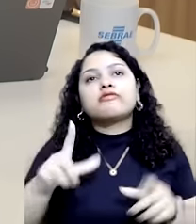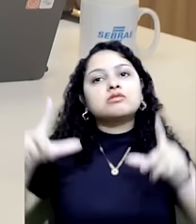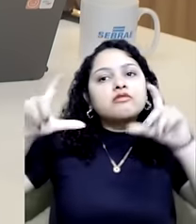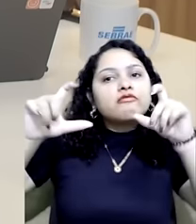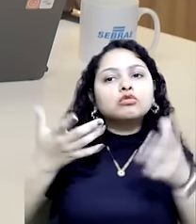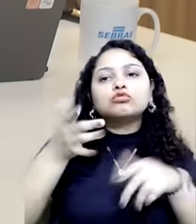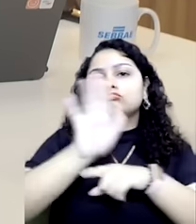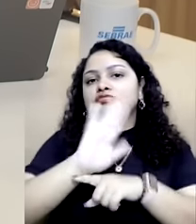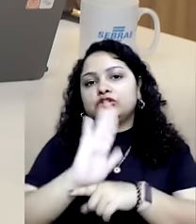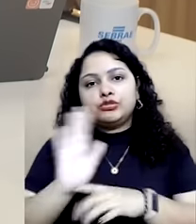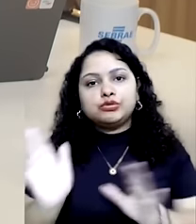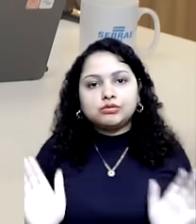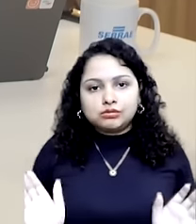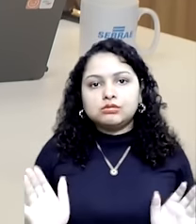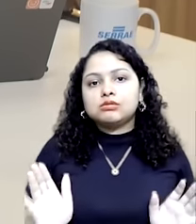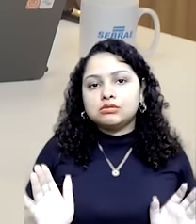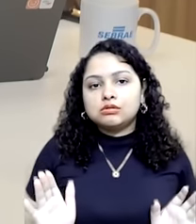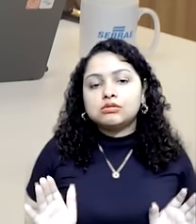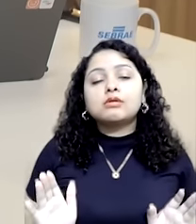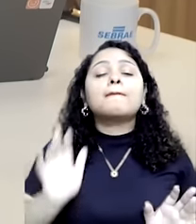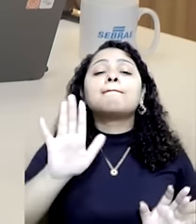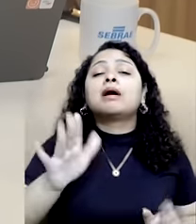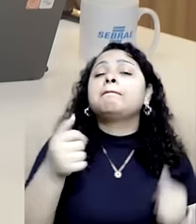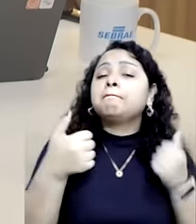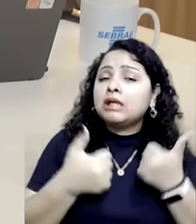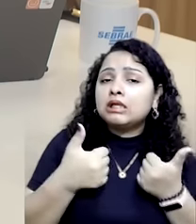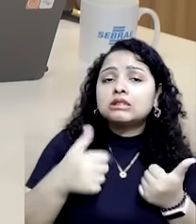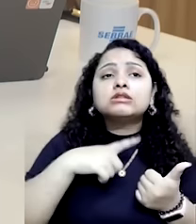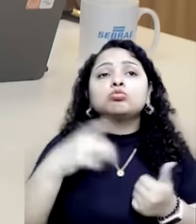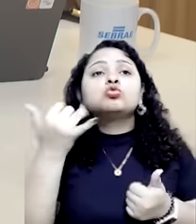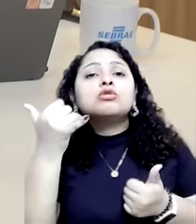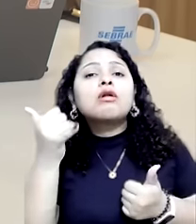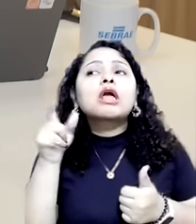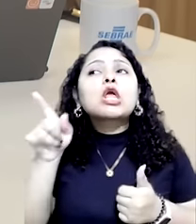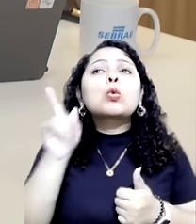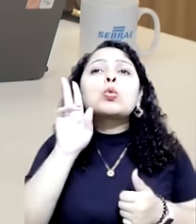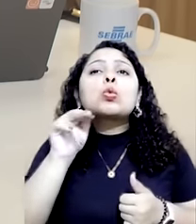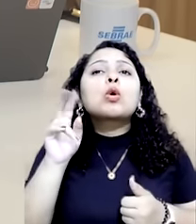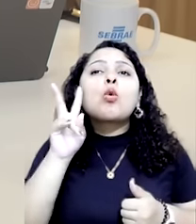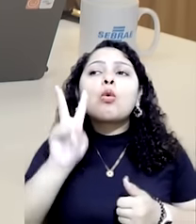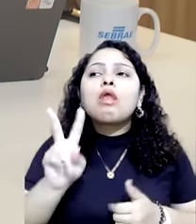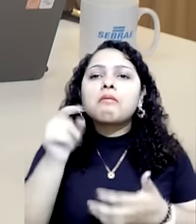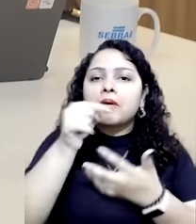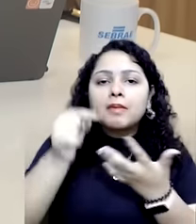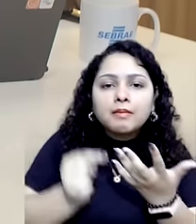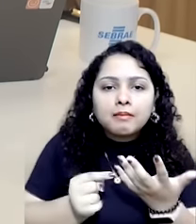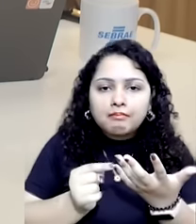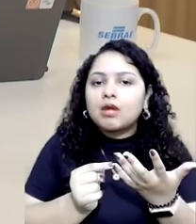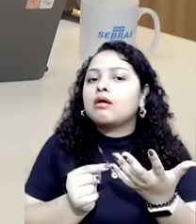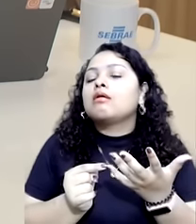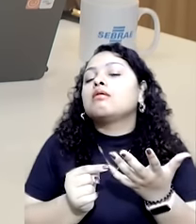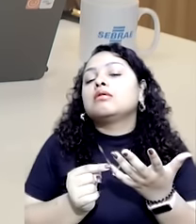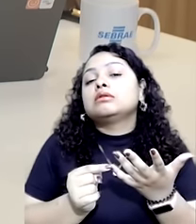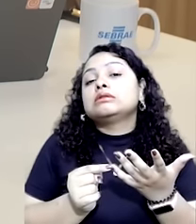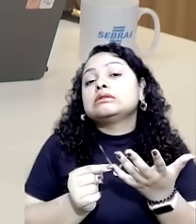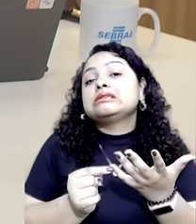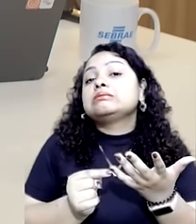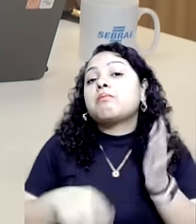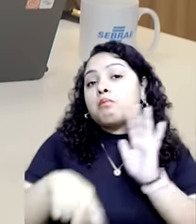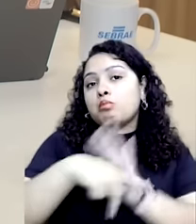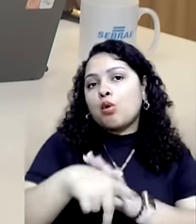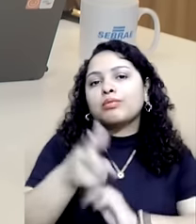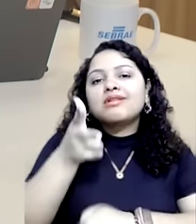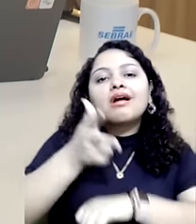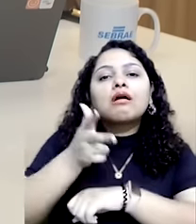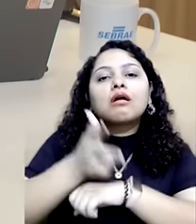foto e um vídeo pelo que você falou agora mas beleza tem um celular aqui que eu nunca Olhei os recursos que eu tenho para na minha câmera